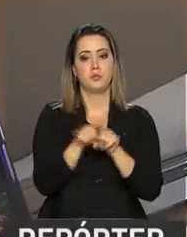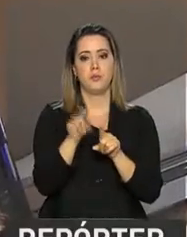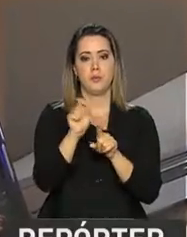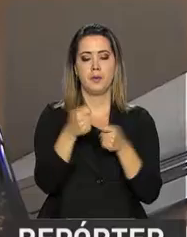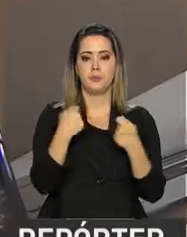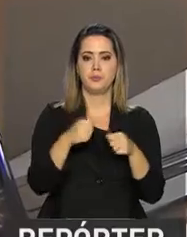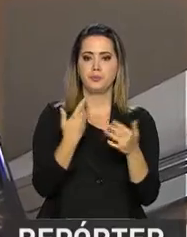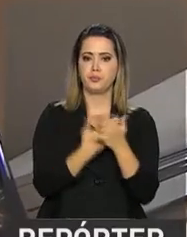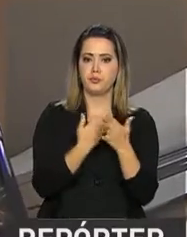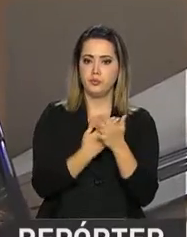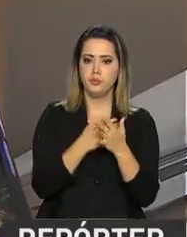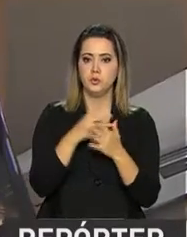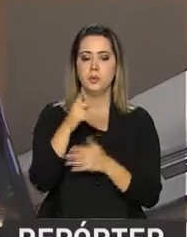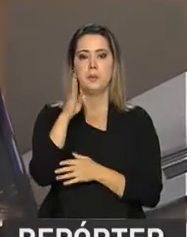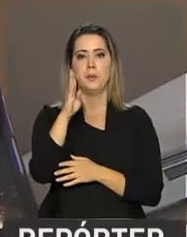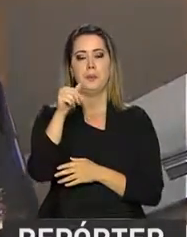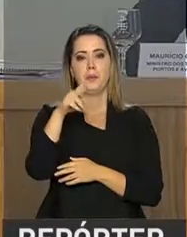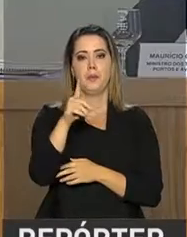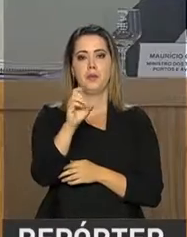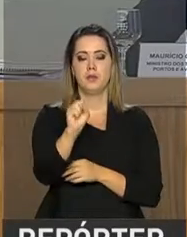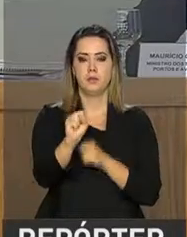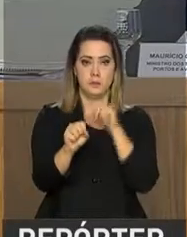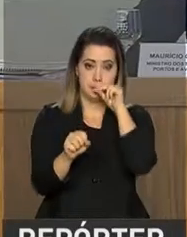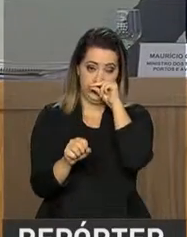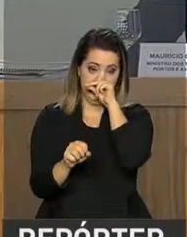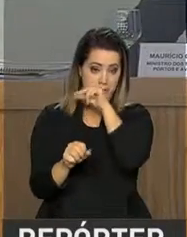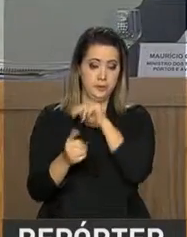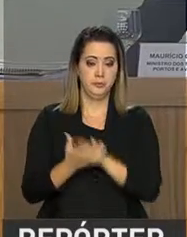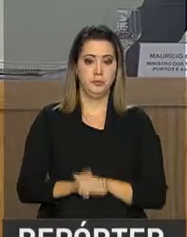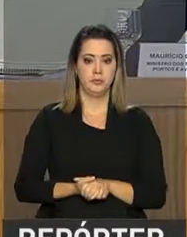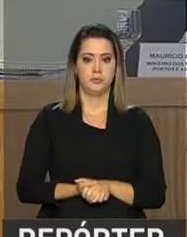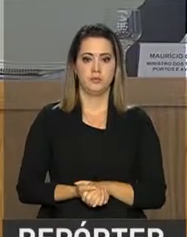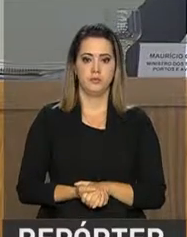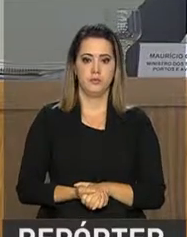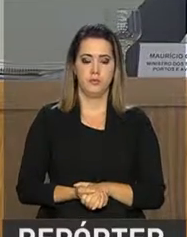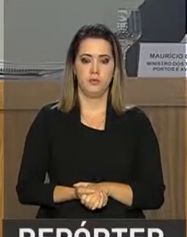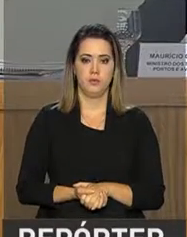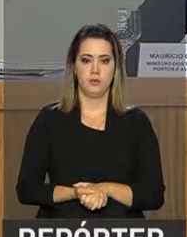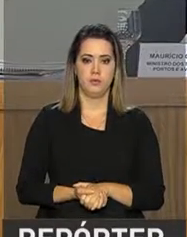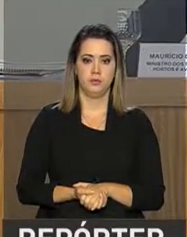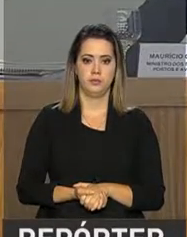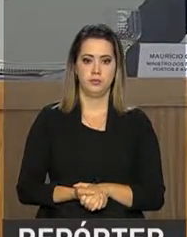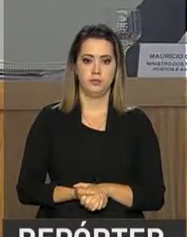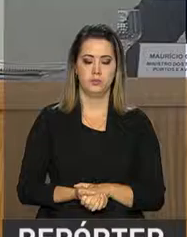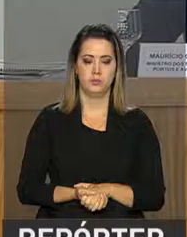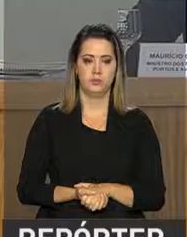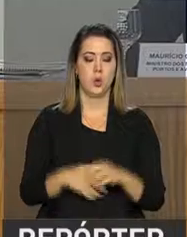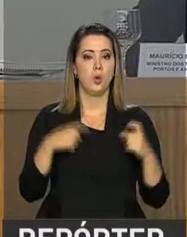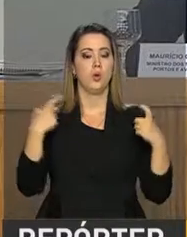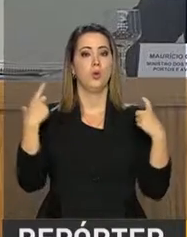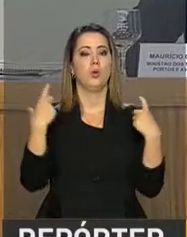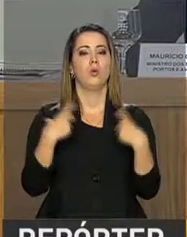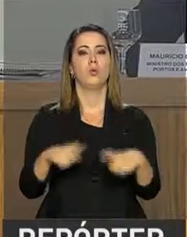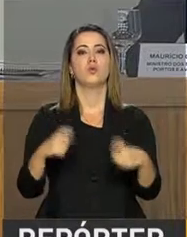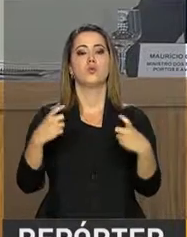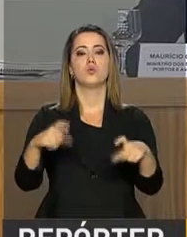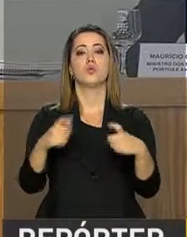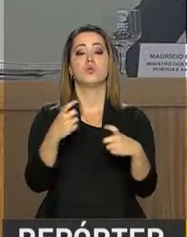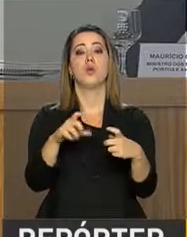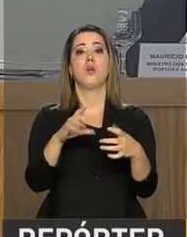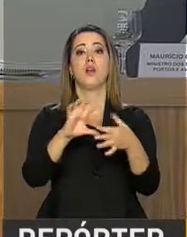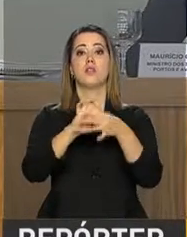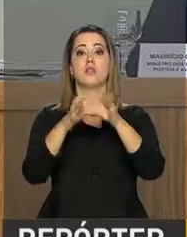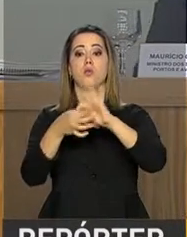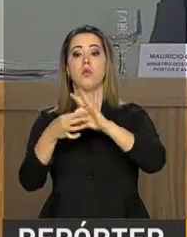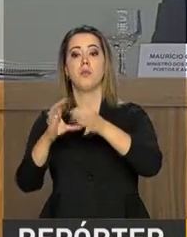estudados pelo bnds a infraestrutura olímpica que se construiu na cidade do rio de janeiro